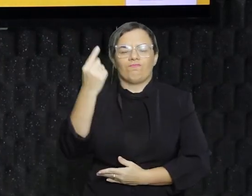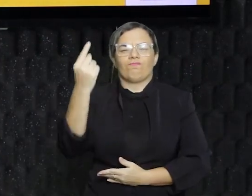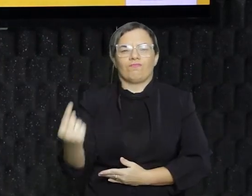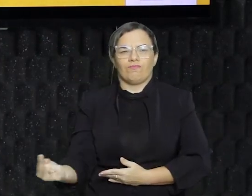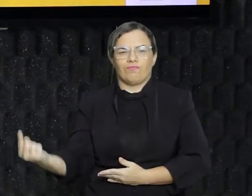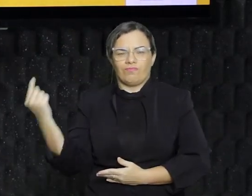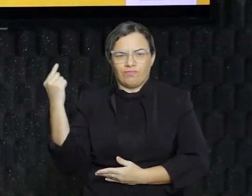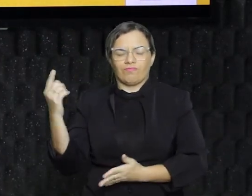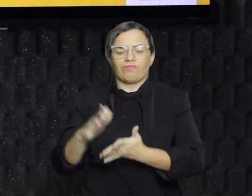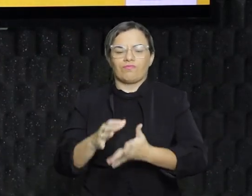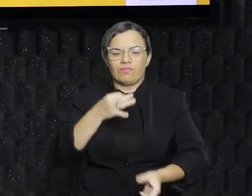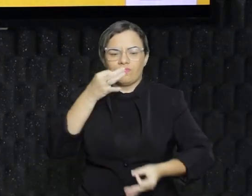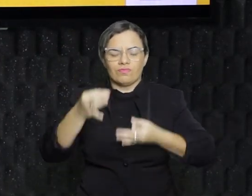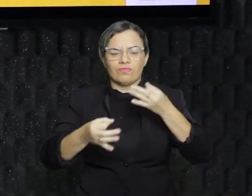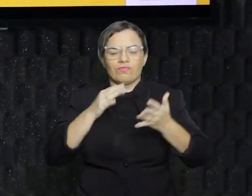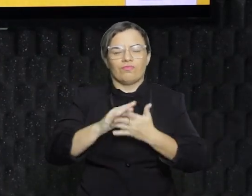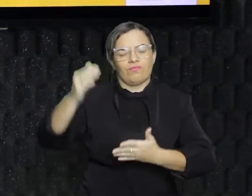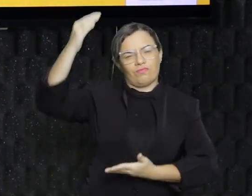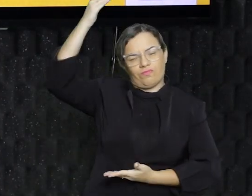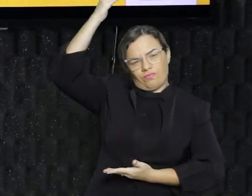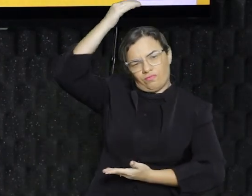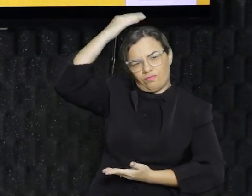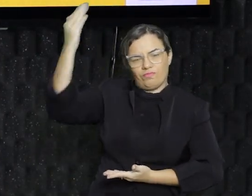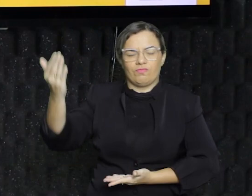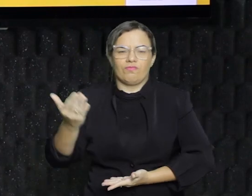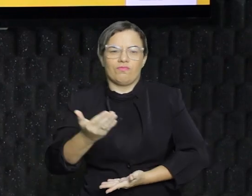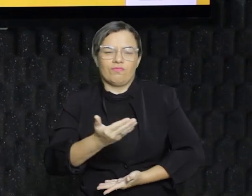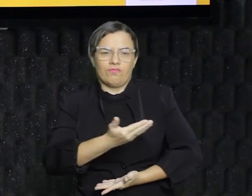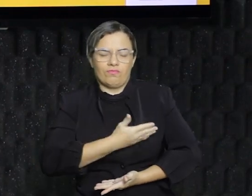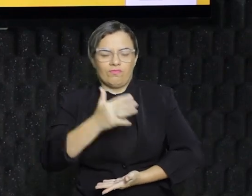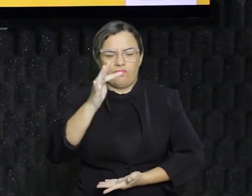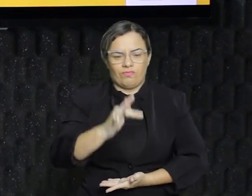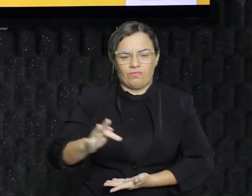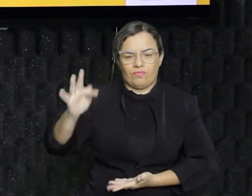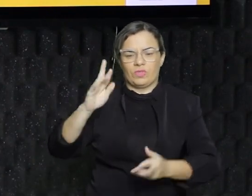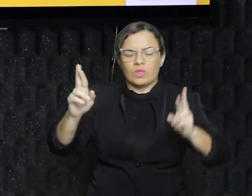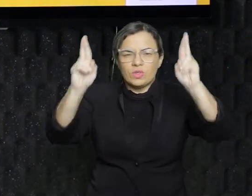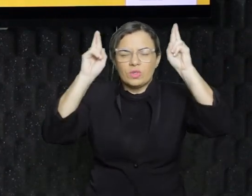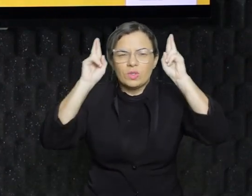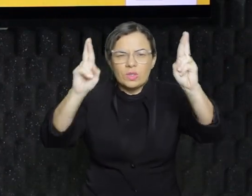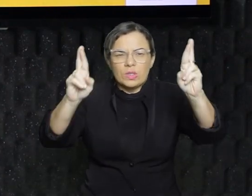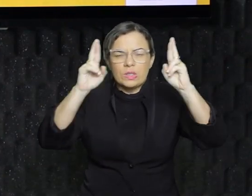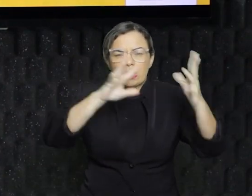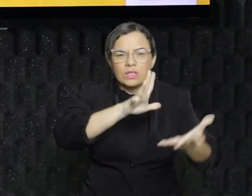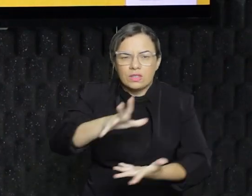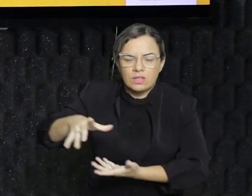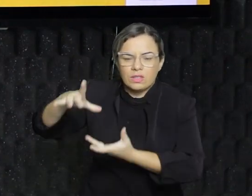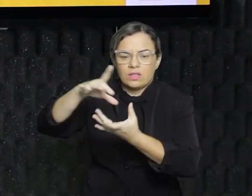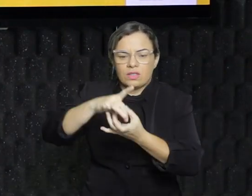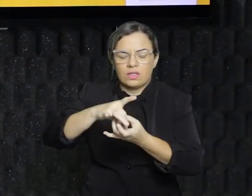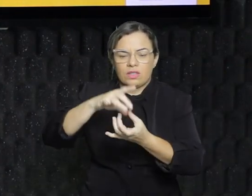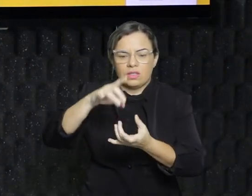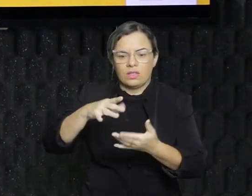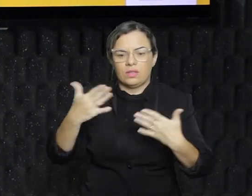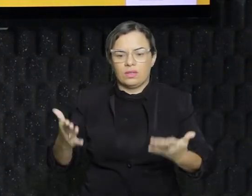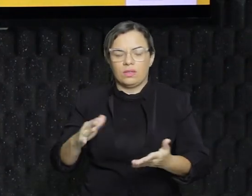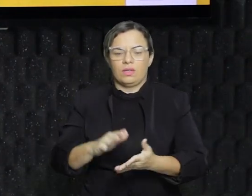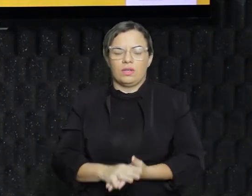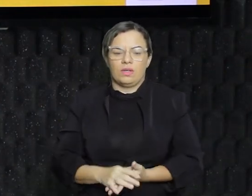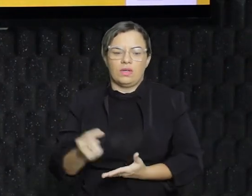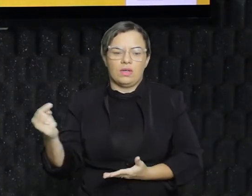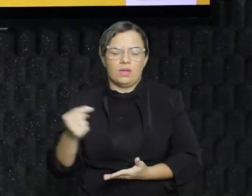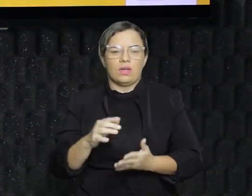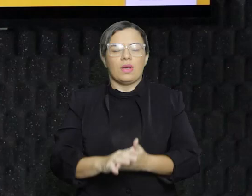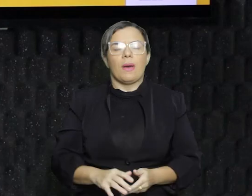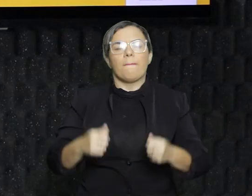que o Papa faz sobre a globalização da esperança, que deve substituir a globalização da exclusão e da indiferença. Ou